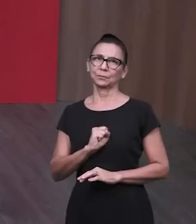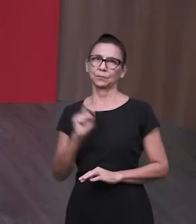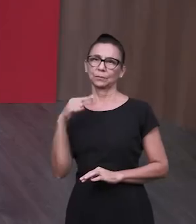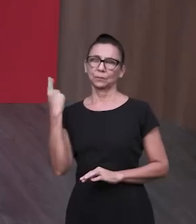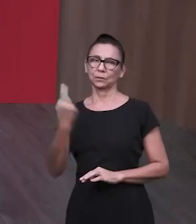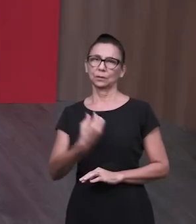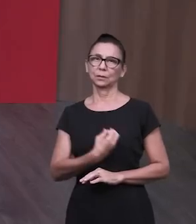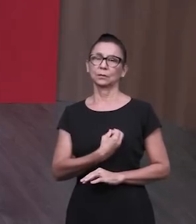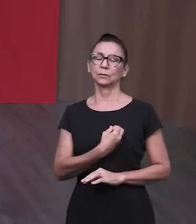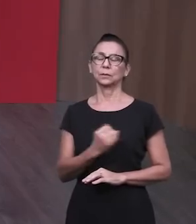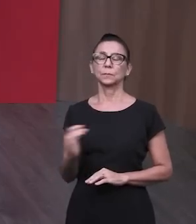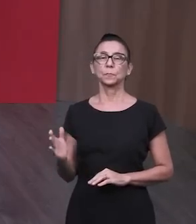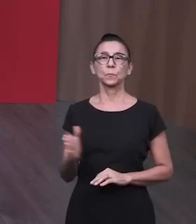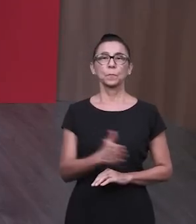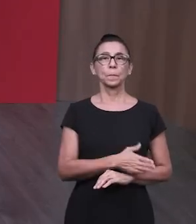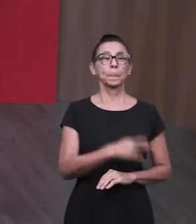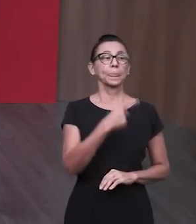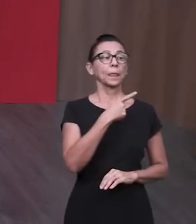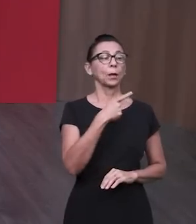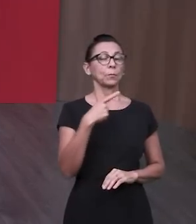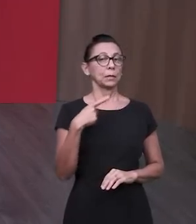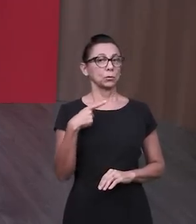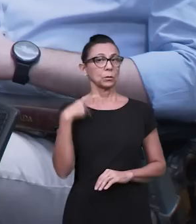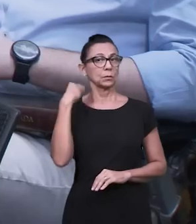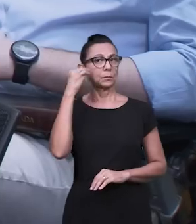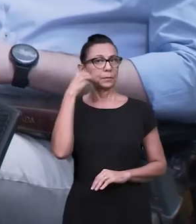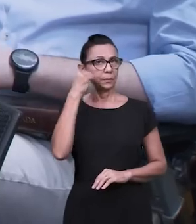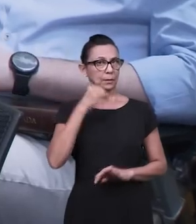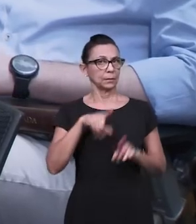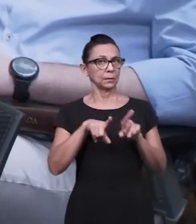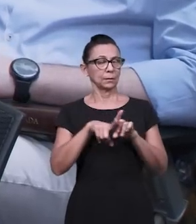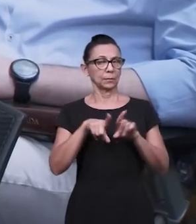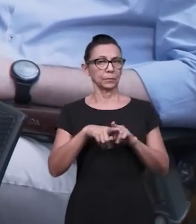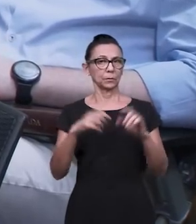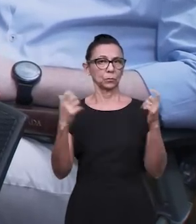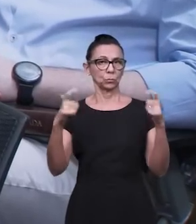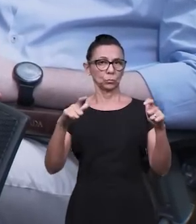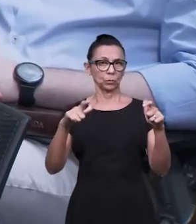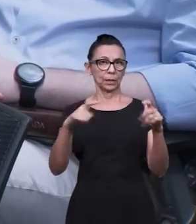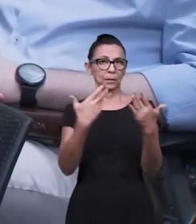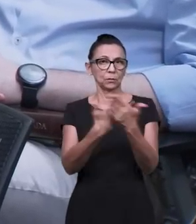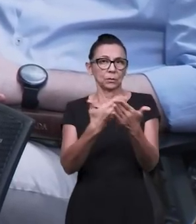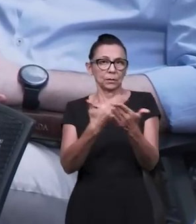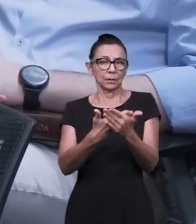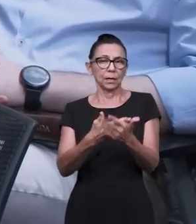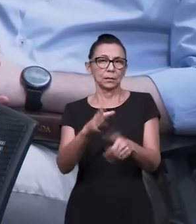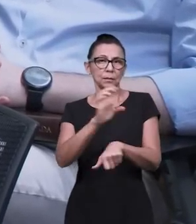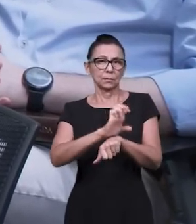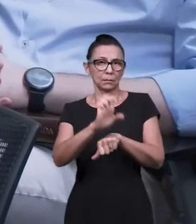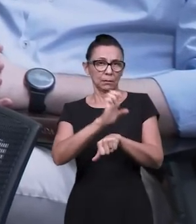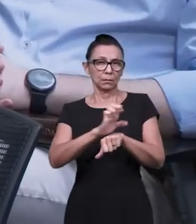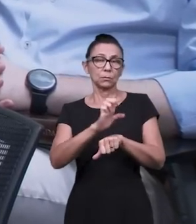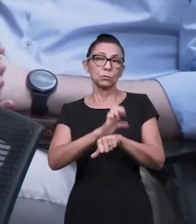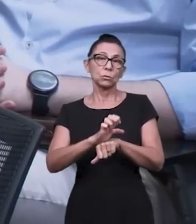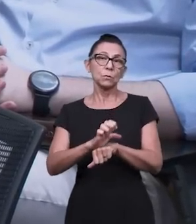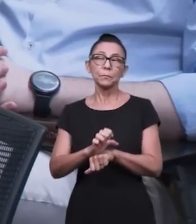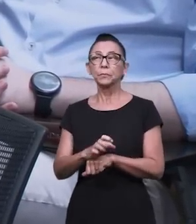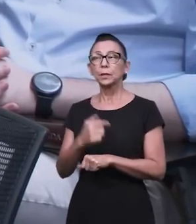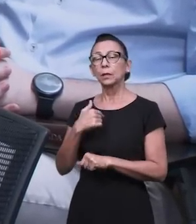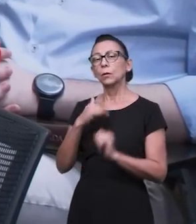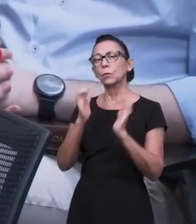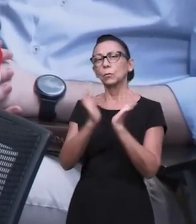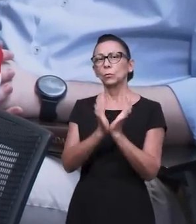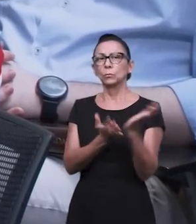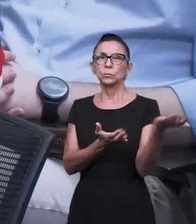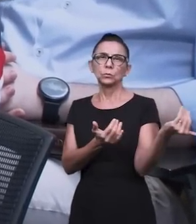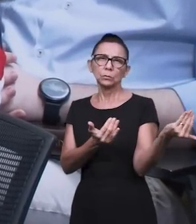Glória a Jesus. Pastor, também vou contar uma experiência que eu tive no meu local de estudo, ali no estágio. Eu